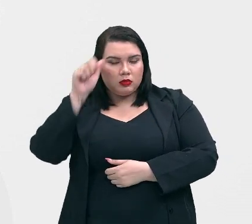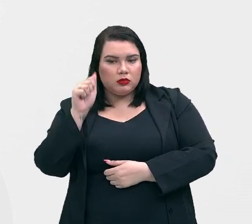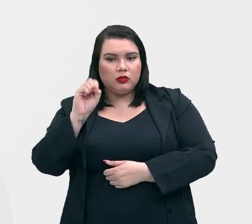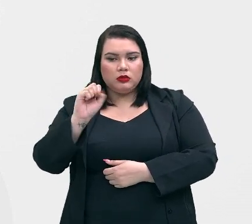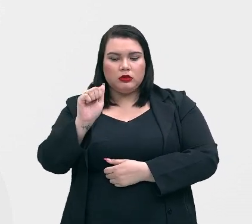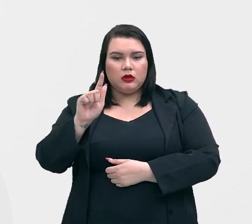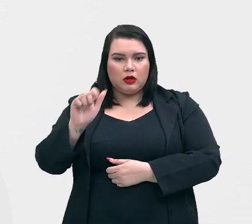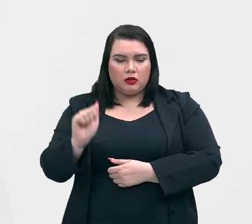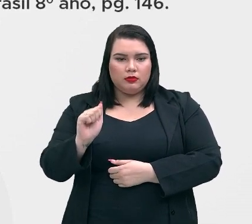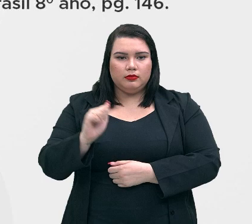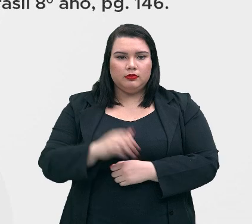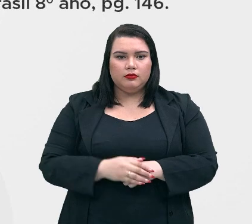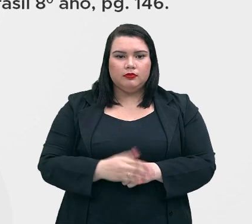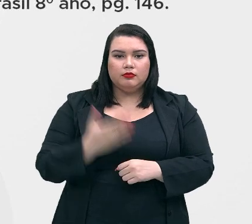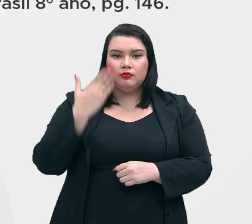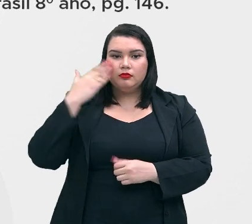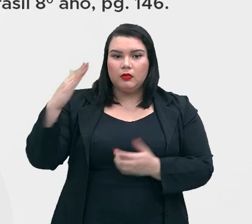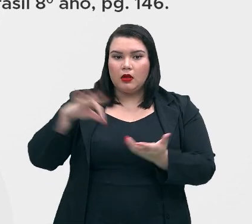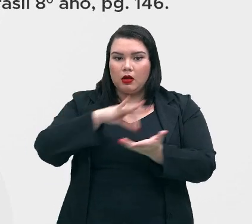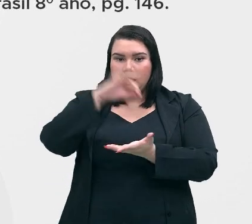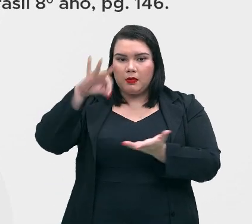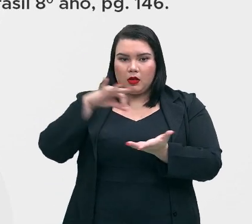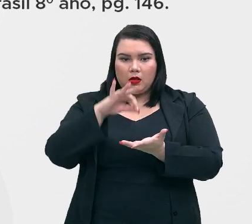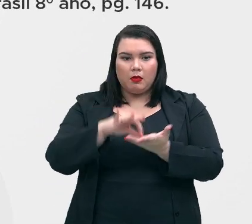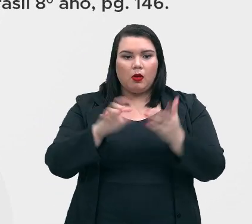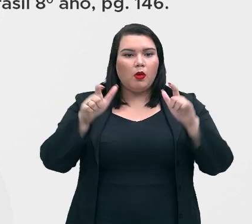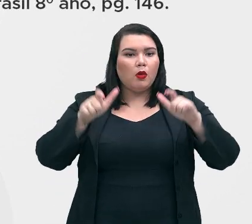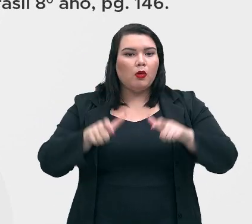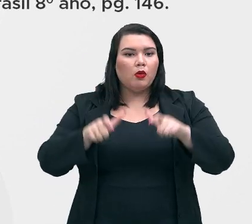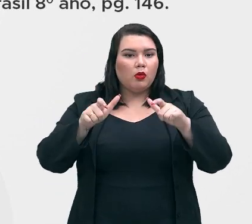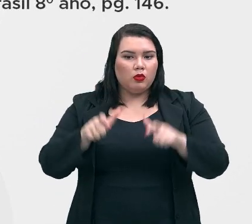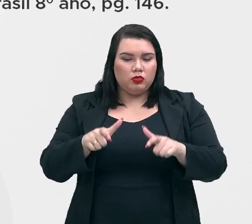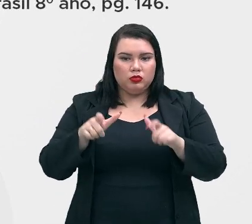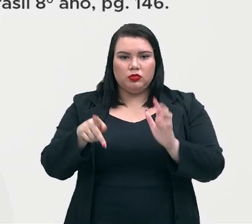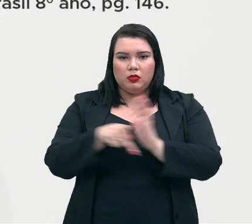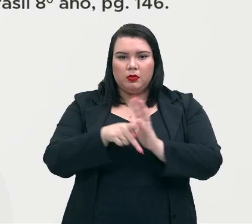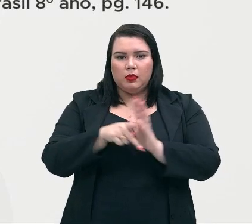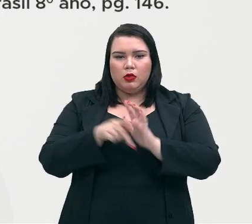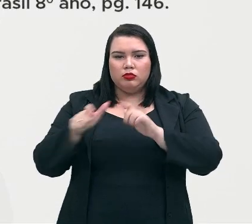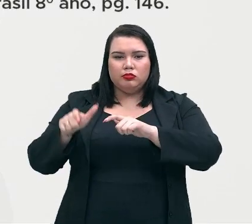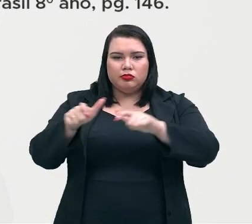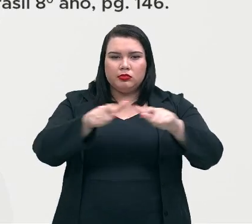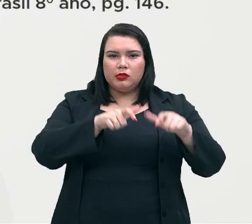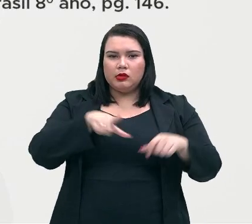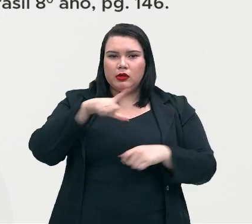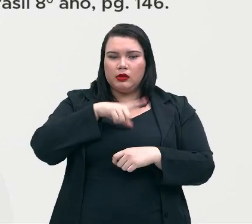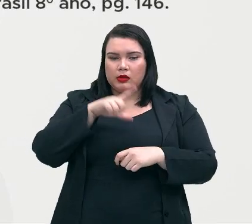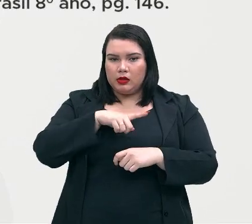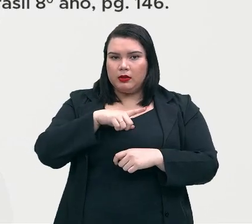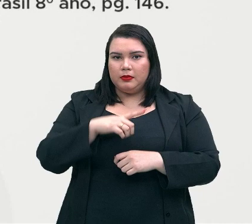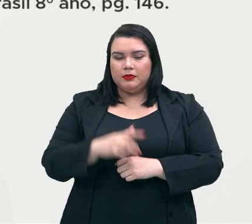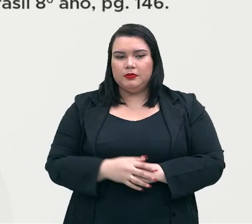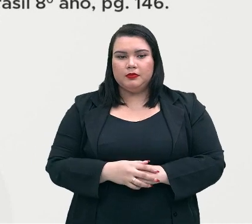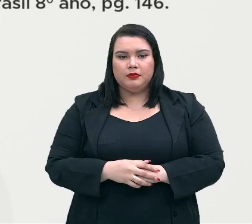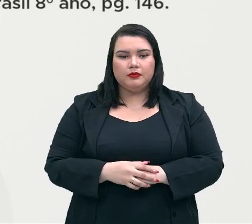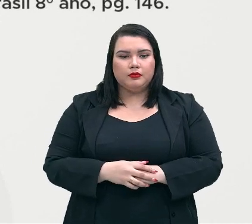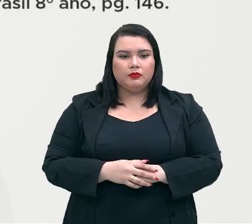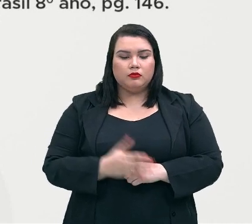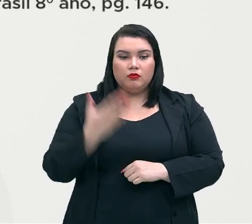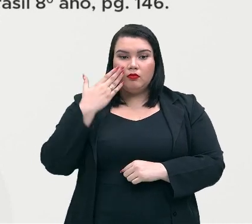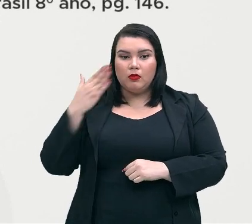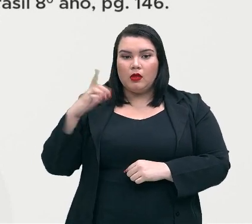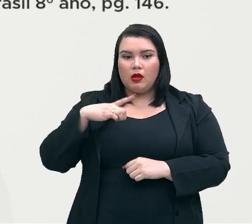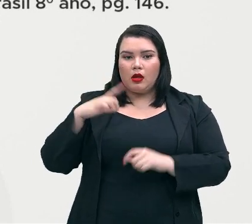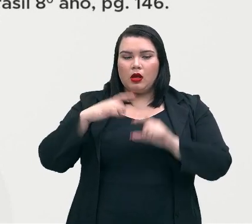SAGA. Vamos ver esse mapa para a gente identificar onde vai estar localizado esses aquíferos, gente. Olha só, nessa parte